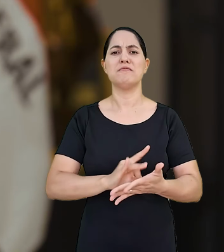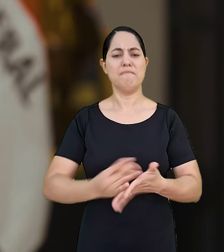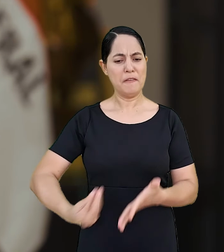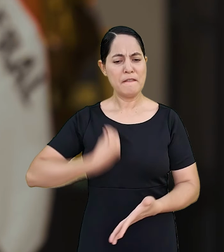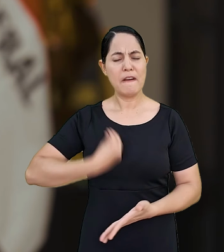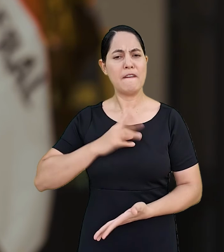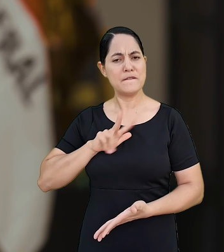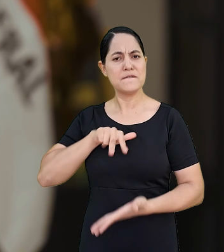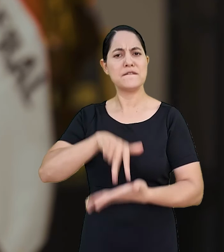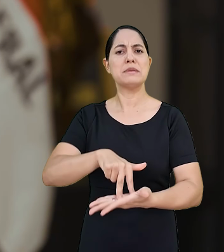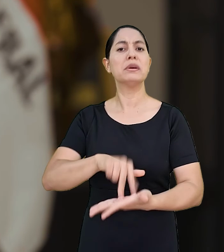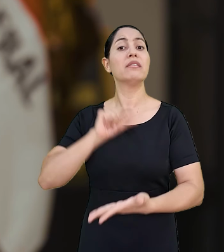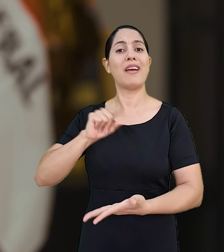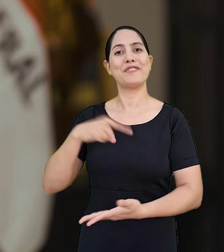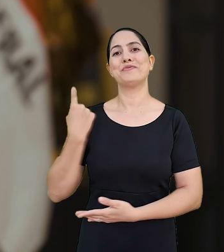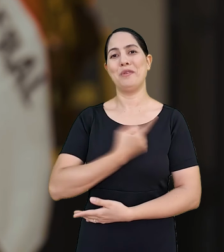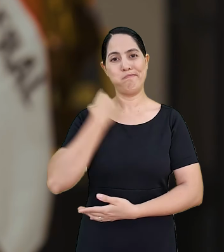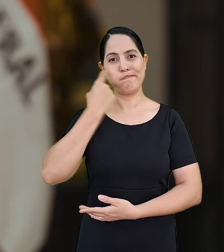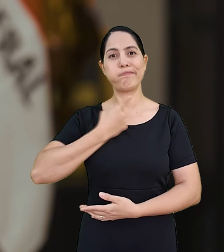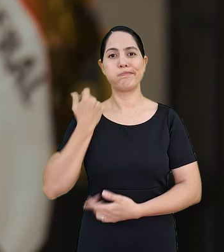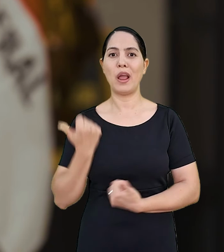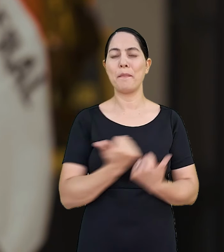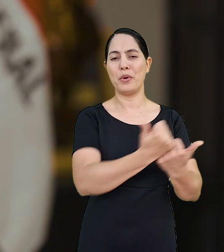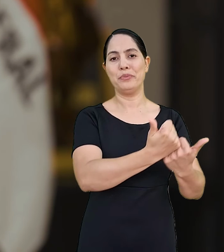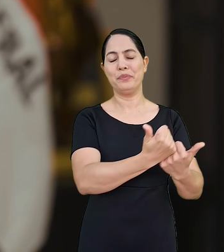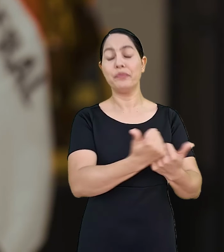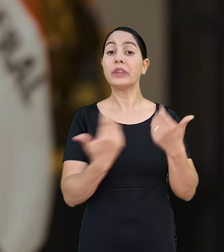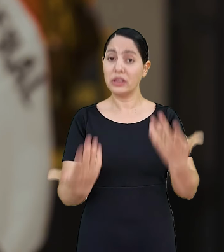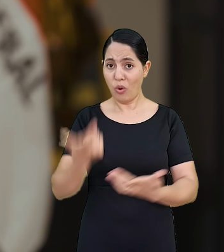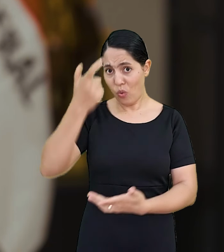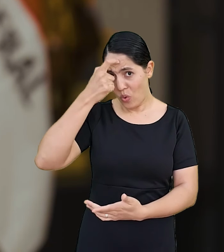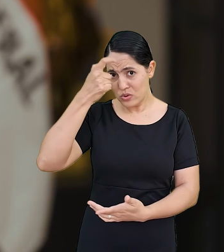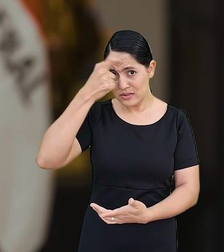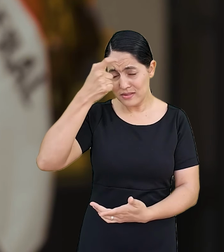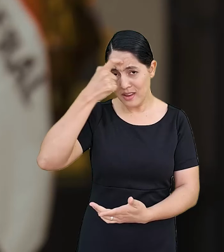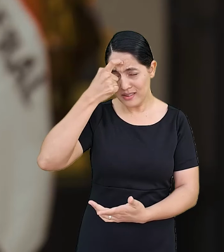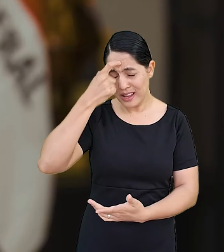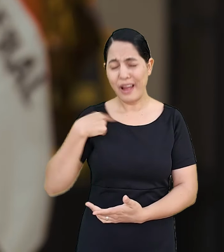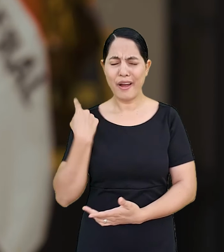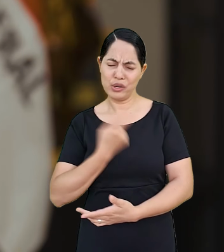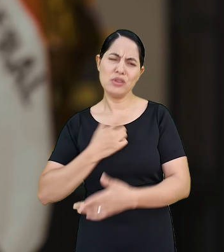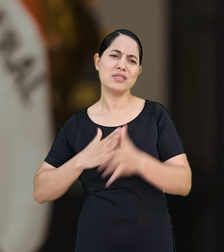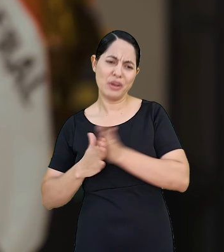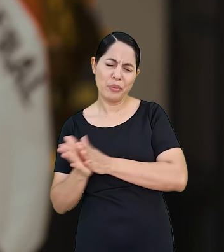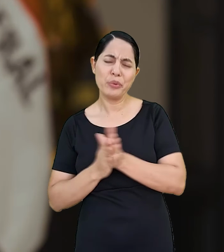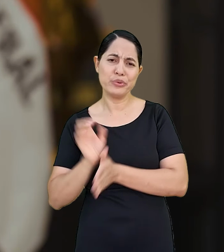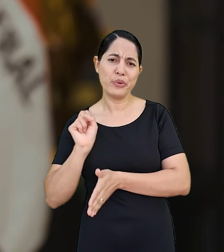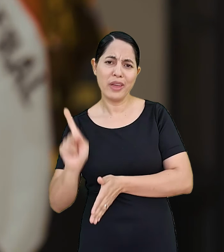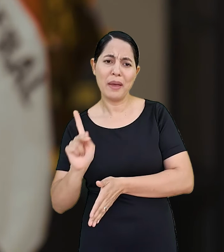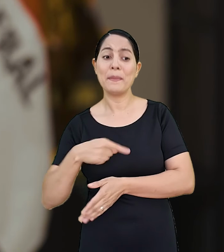ser levada por nós. Portanto, nós temos que ter a consciência que, para além das nossas angústias, nós temos que